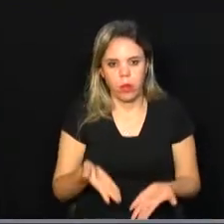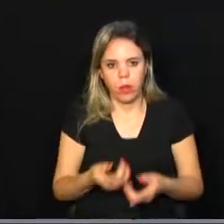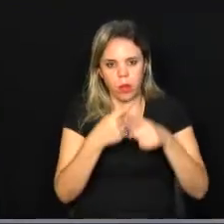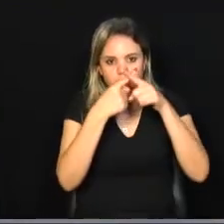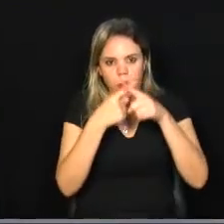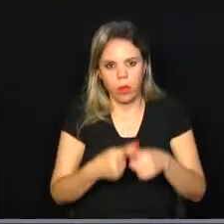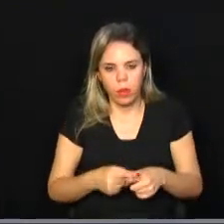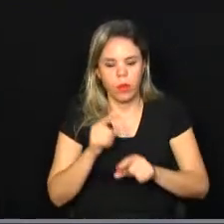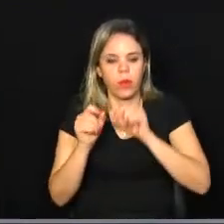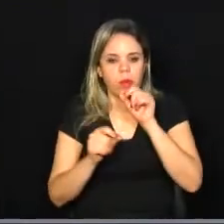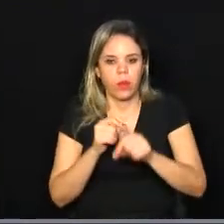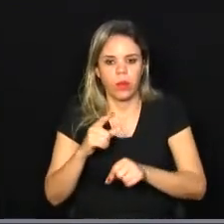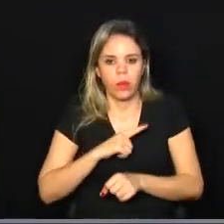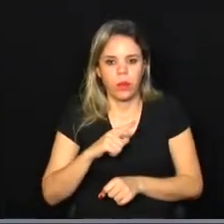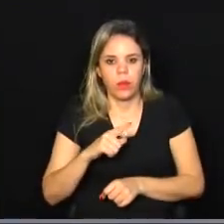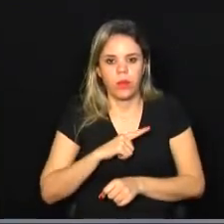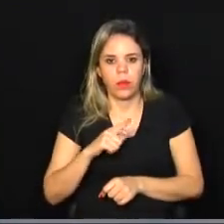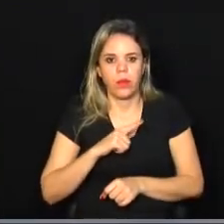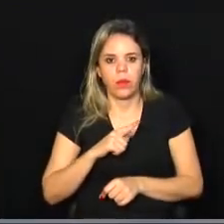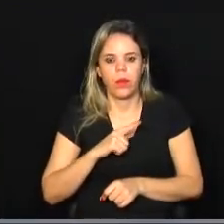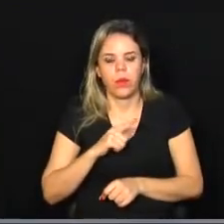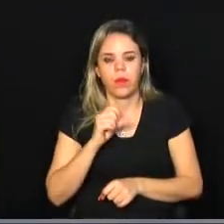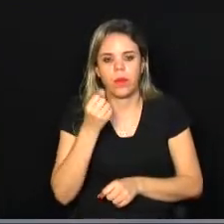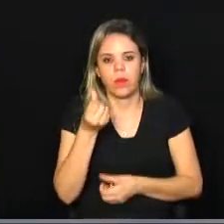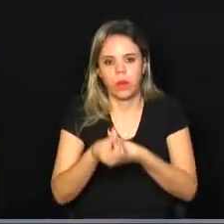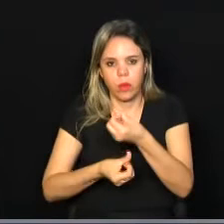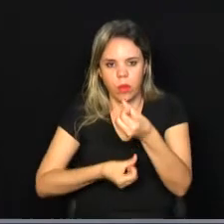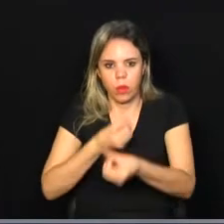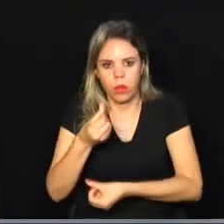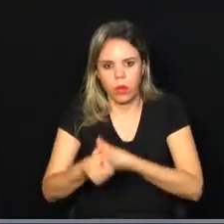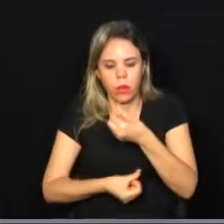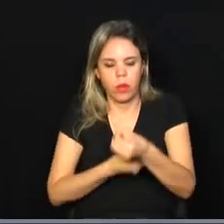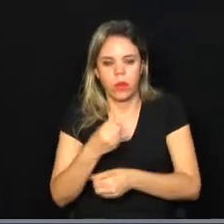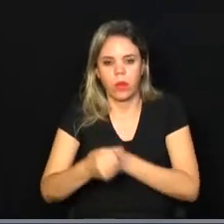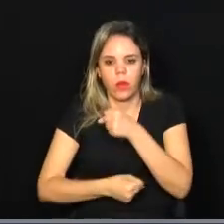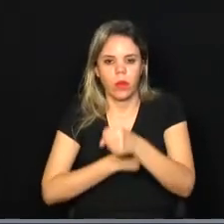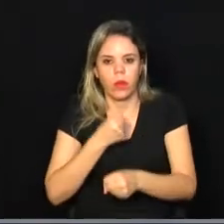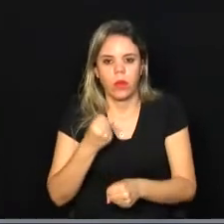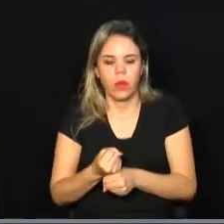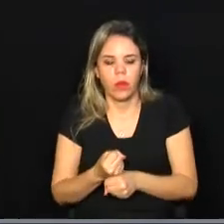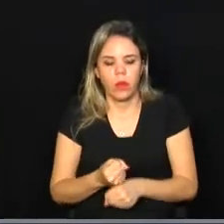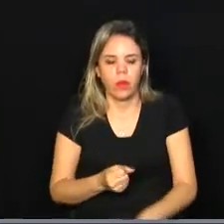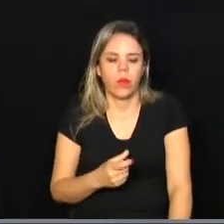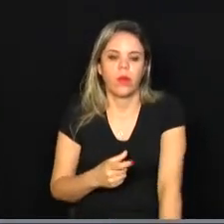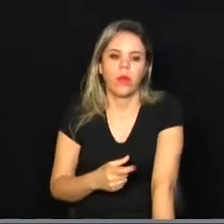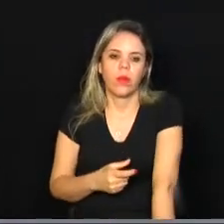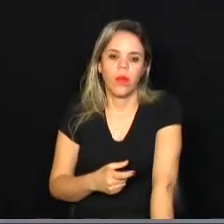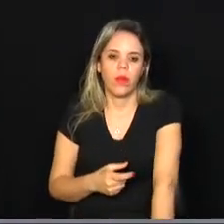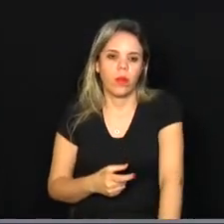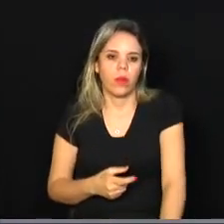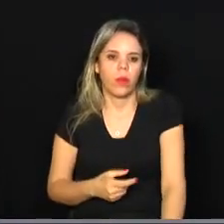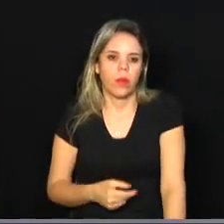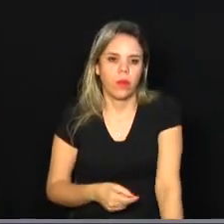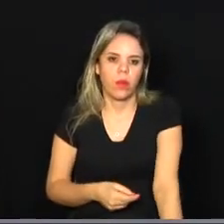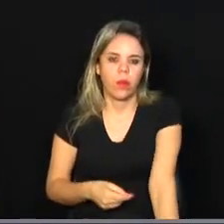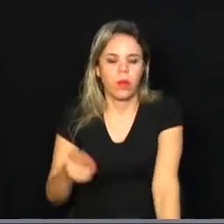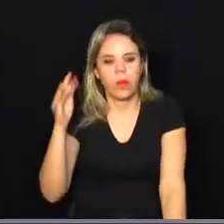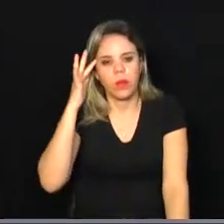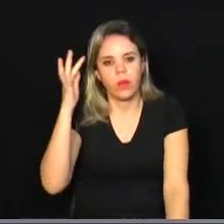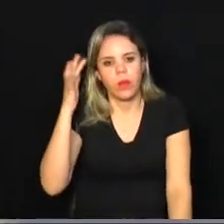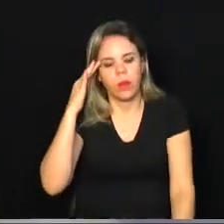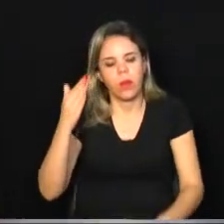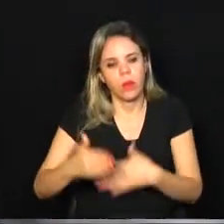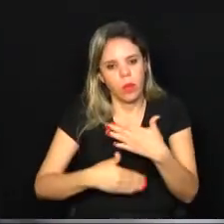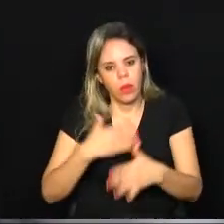campeonatos que eu tinha para aquele semestre ou para aquele ano. Então, eu imagino que foi um